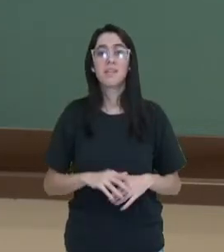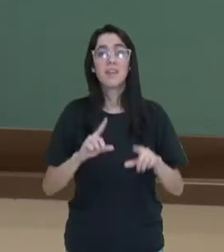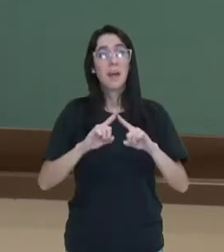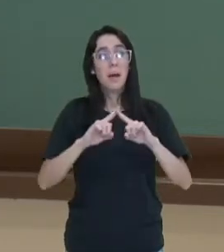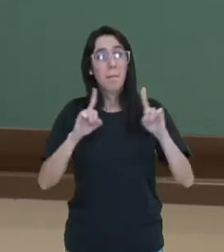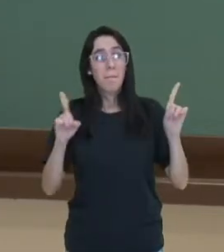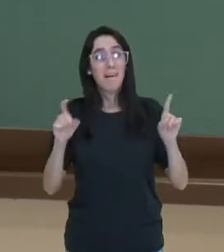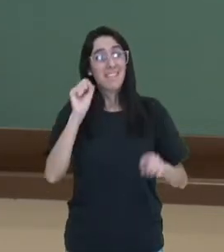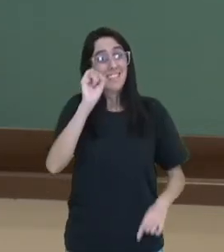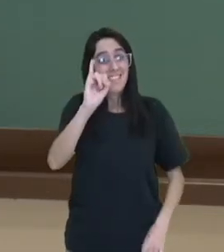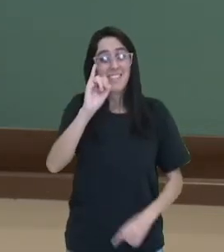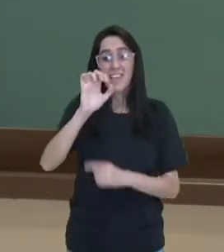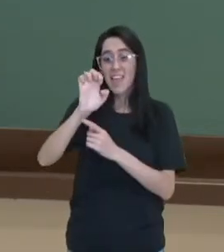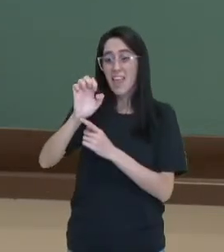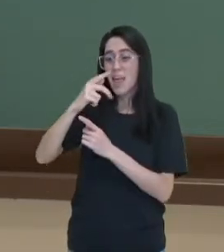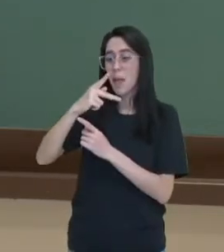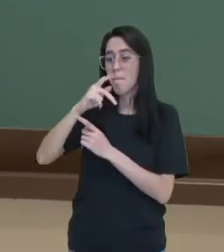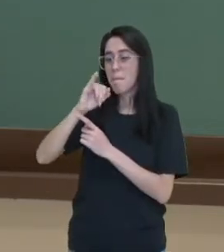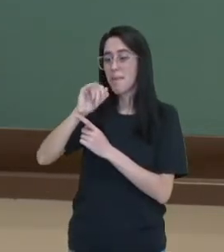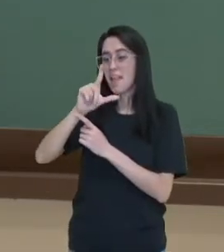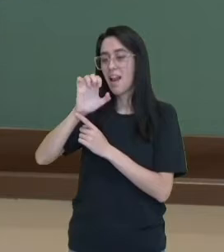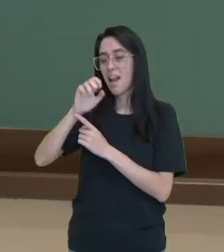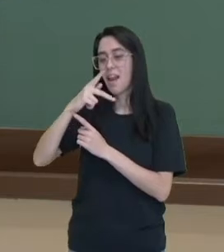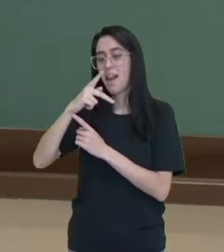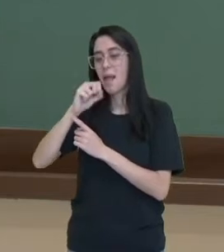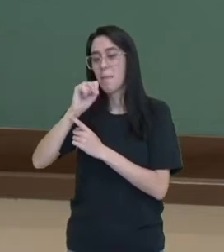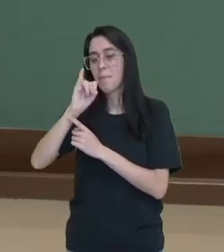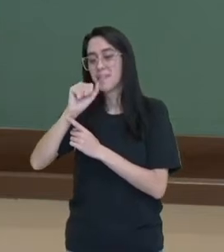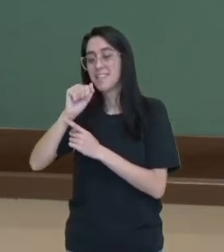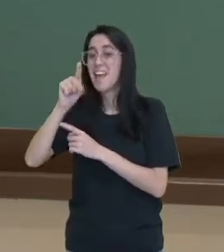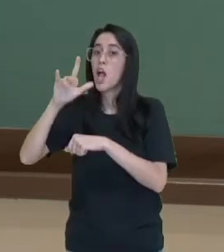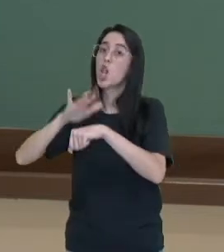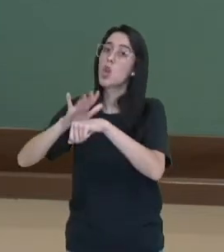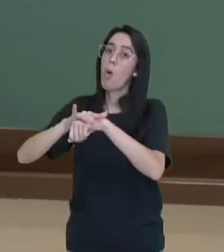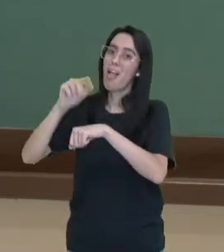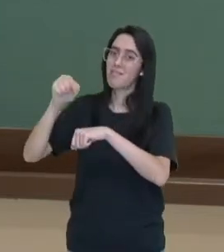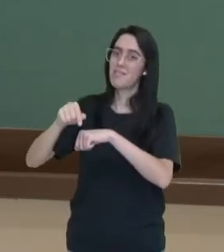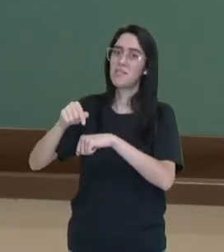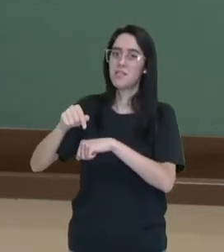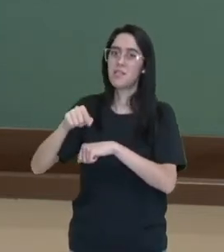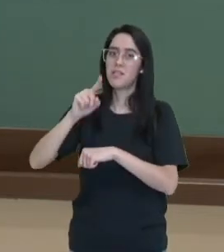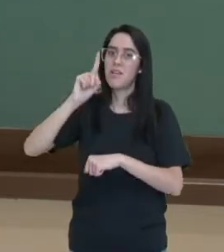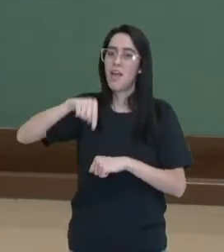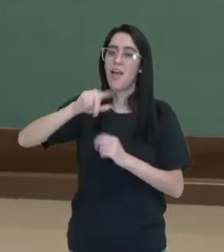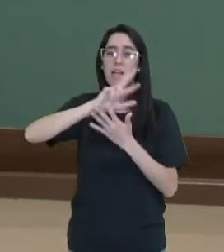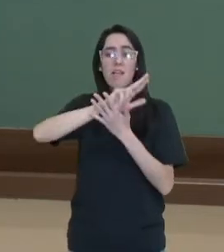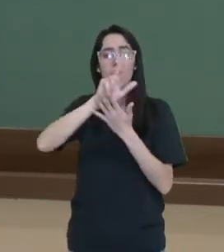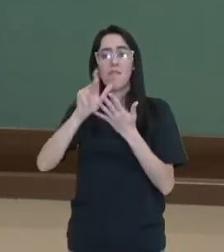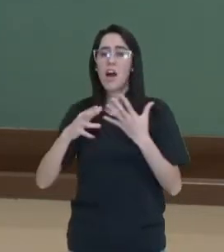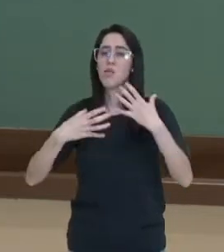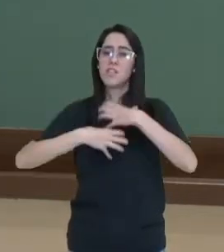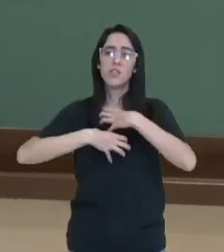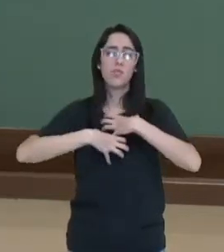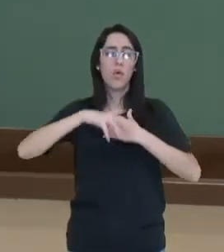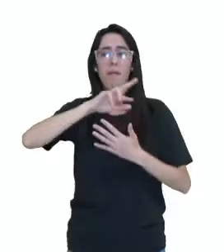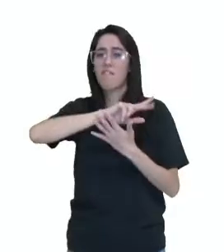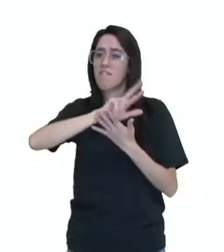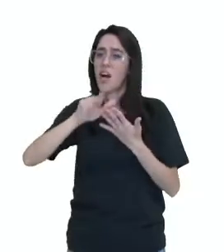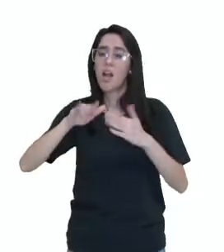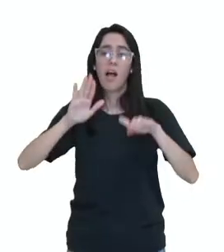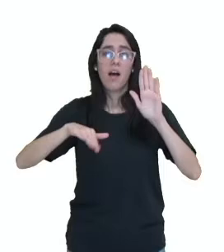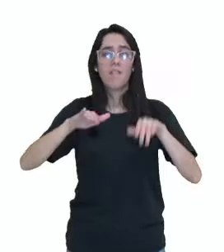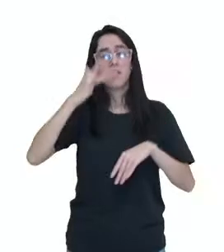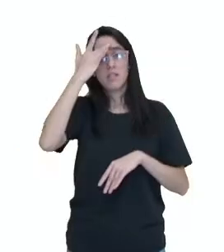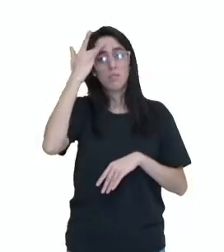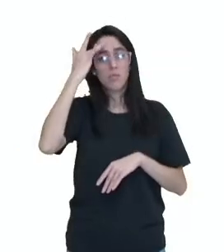a epilepsia, a epilepsia é uma doença. Doença é um conjunto de sintomas. Então, a pessoa vai ter